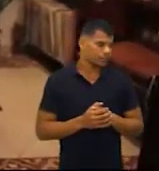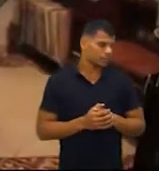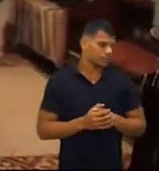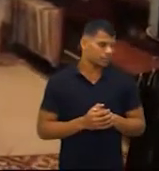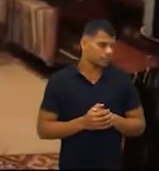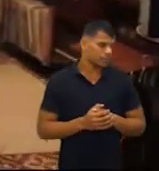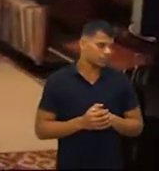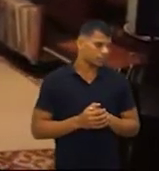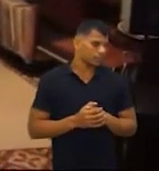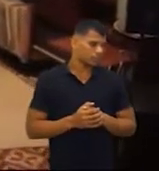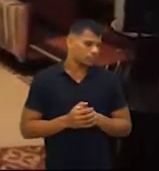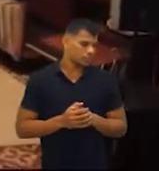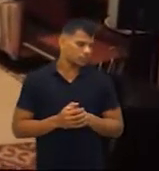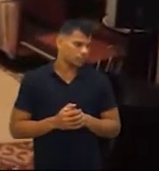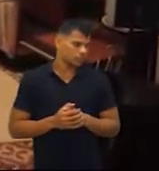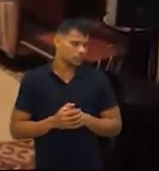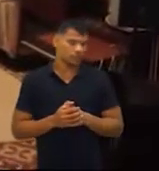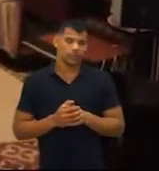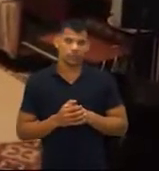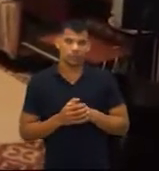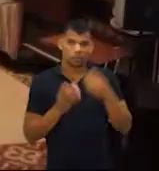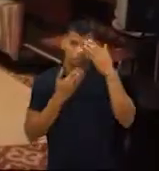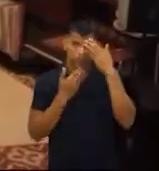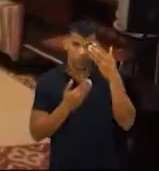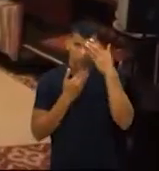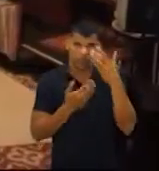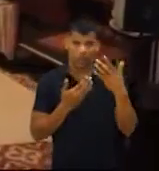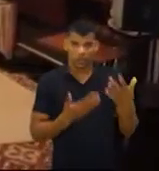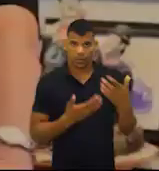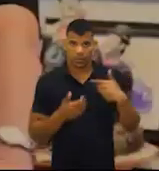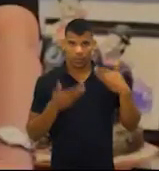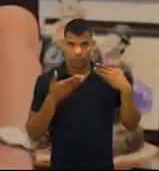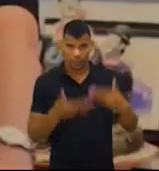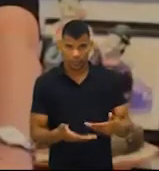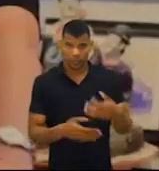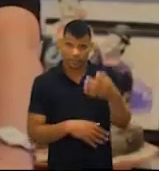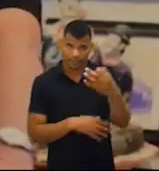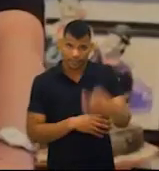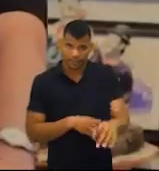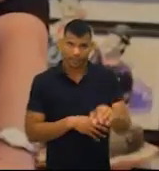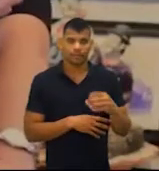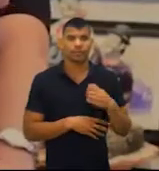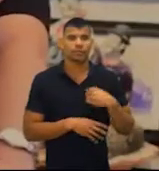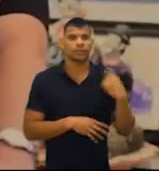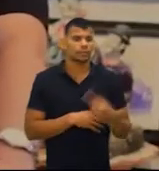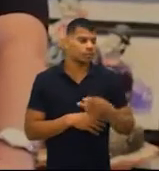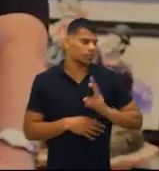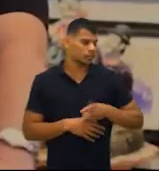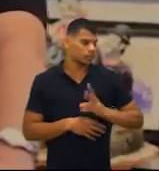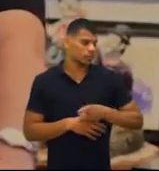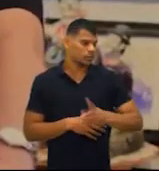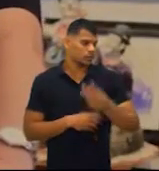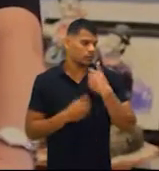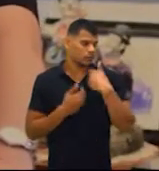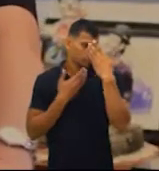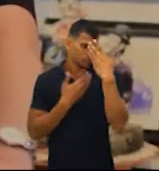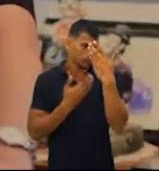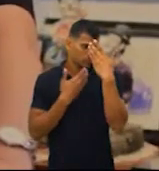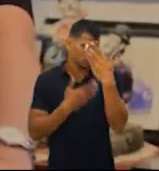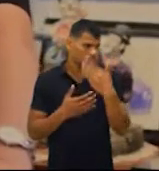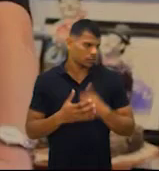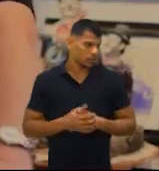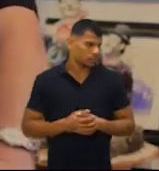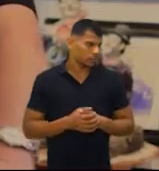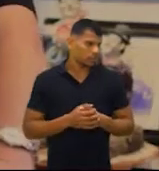você encerrasse esse programa cantando na íntegra a música que você abriu o programa, o primeiro programa.